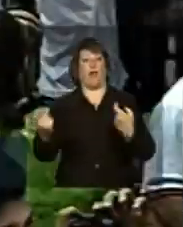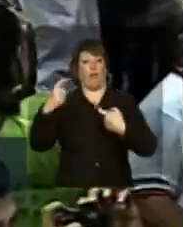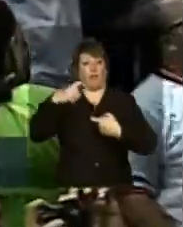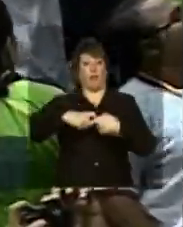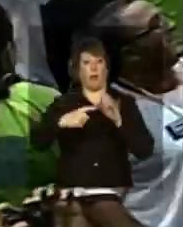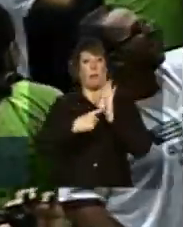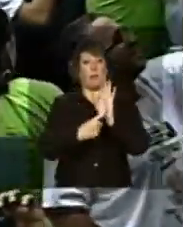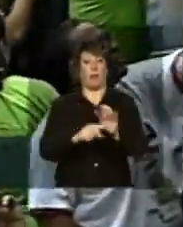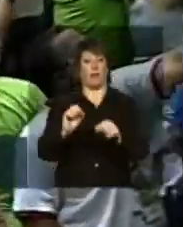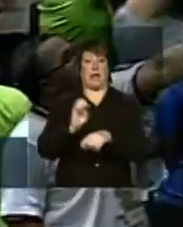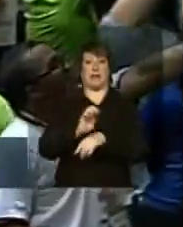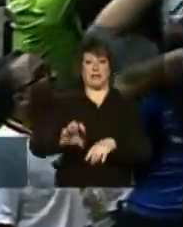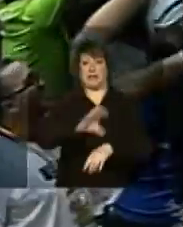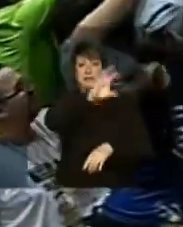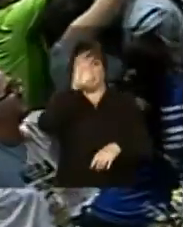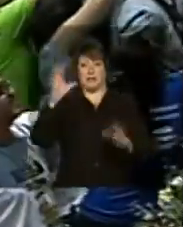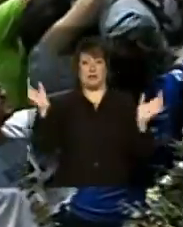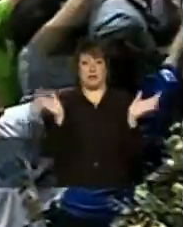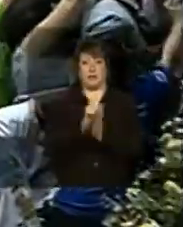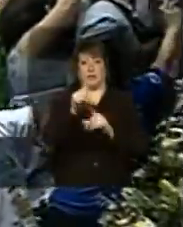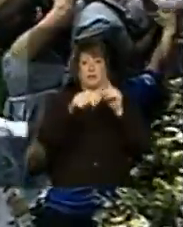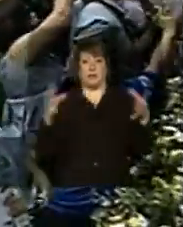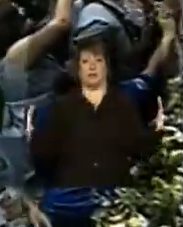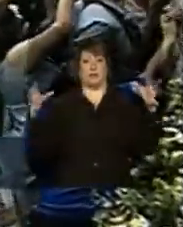lá, pessoal, voltando às delegações.